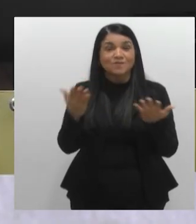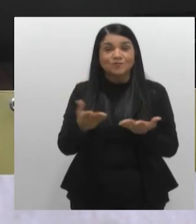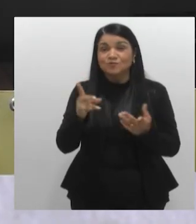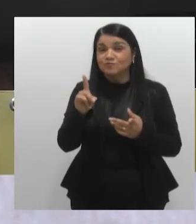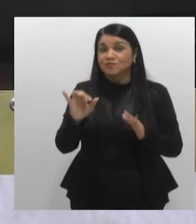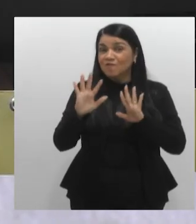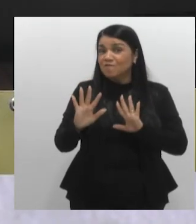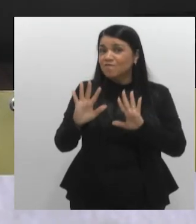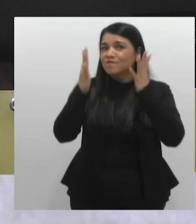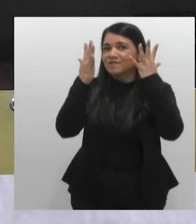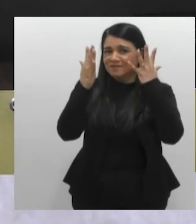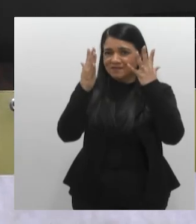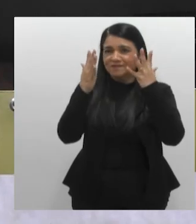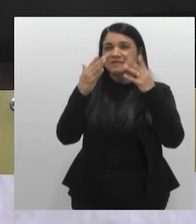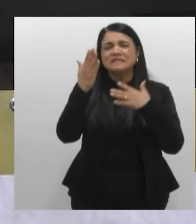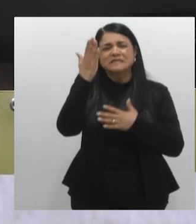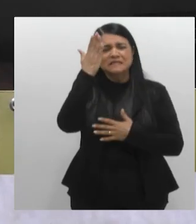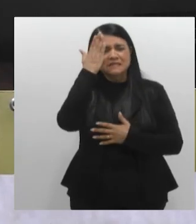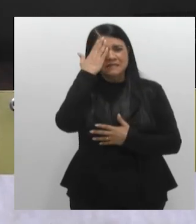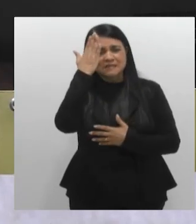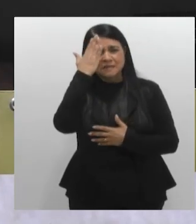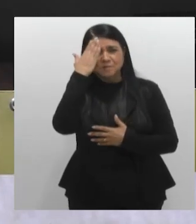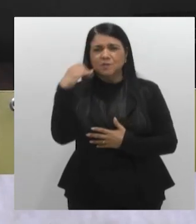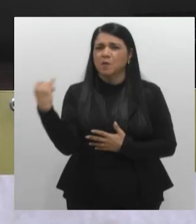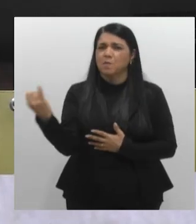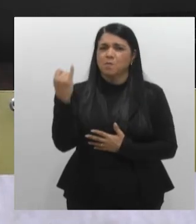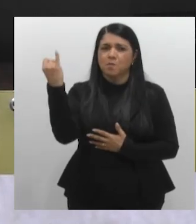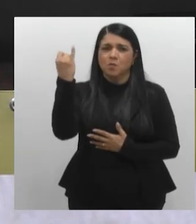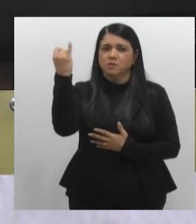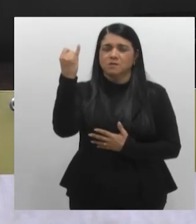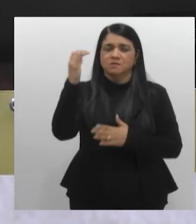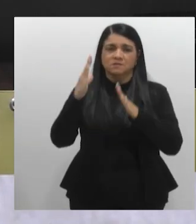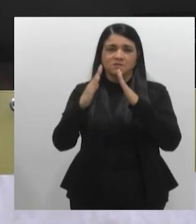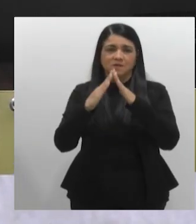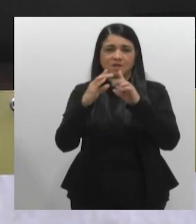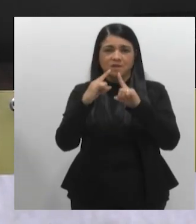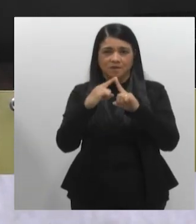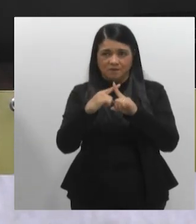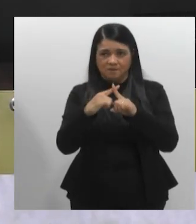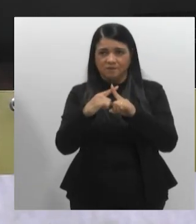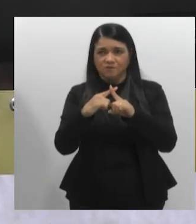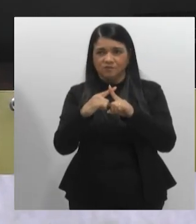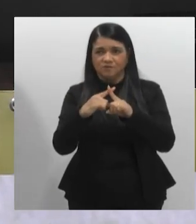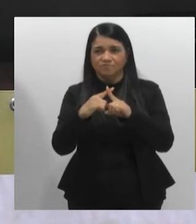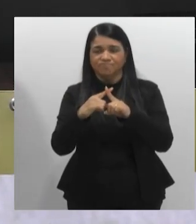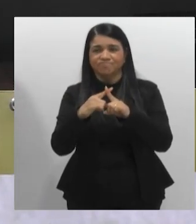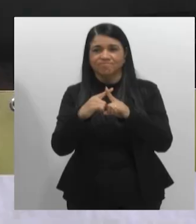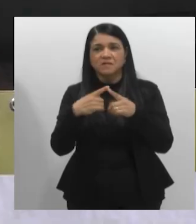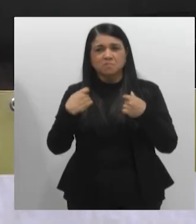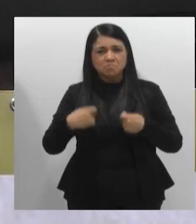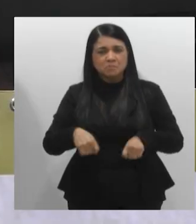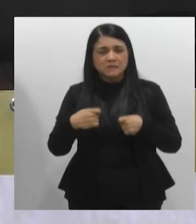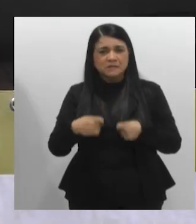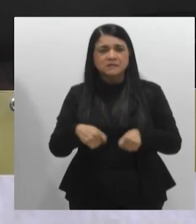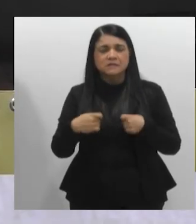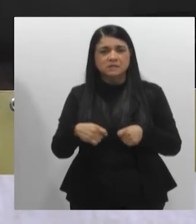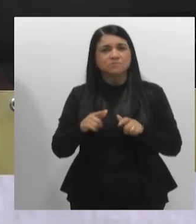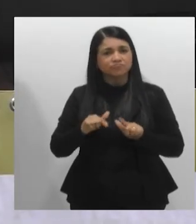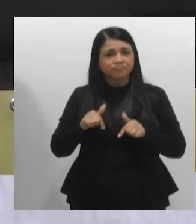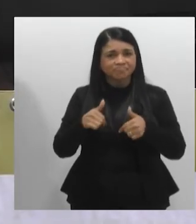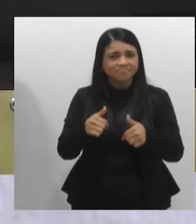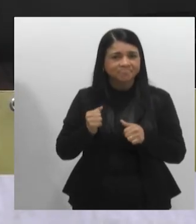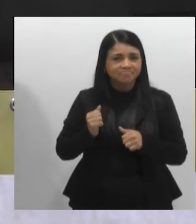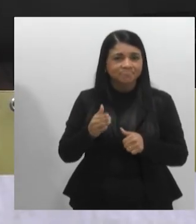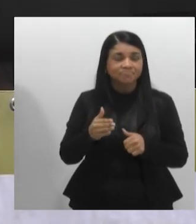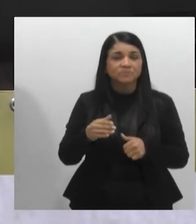festa e nós sabemos a importância desta igreja forte e que precisa cada vez mais estar em saída. Então,